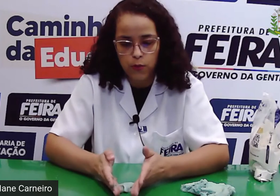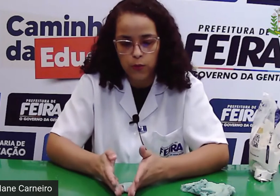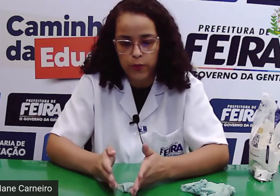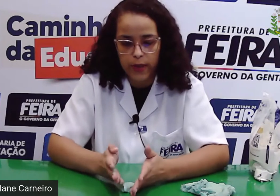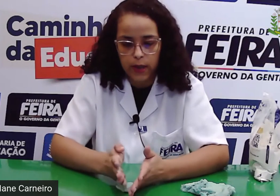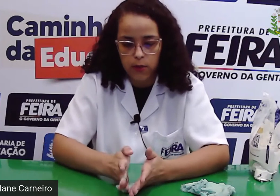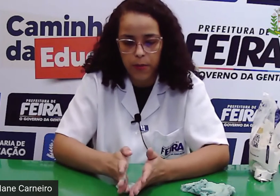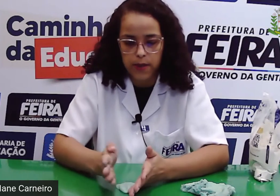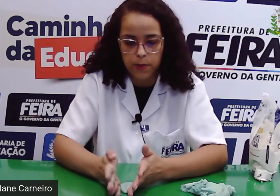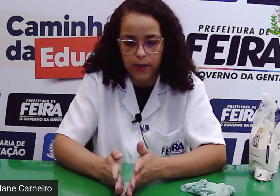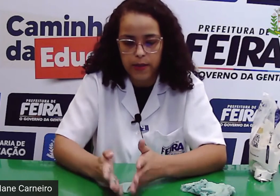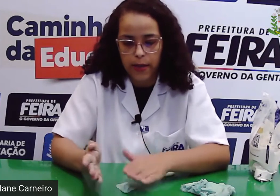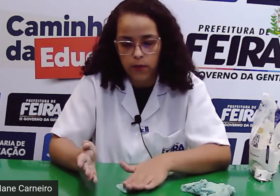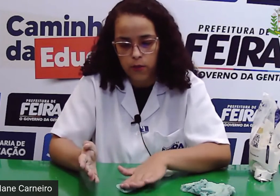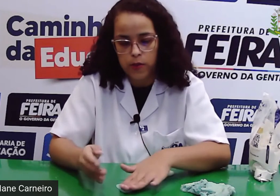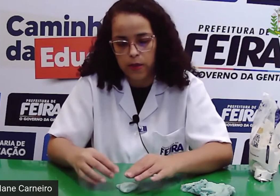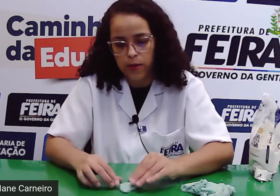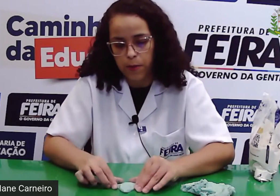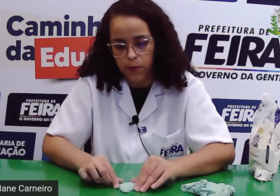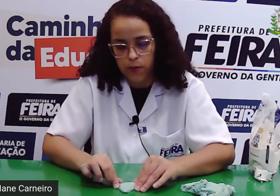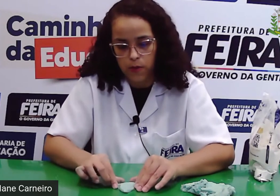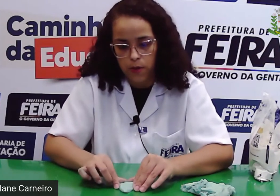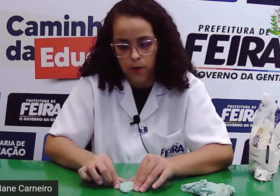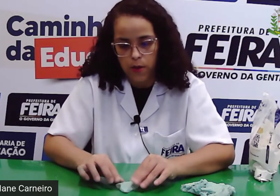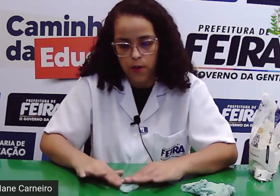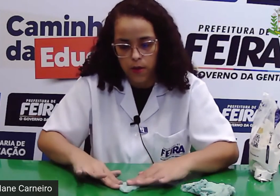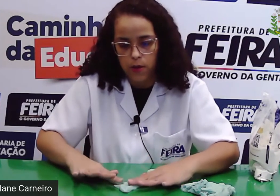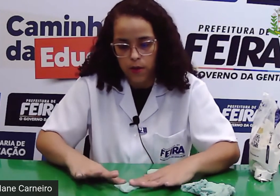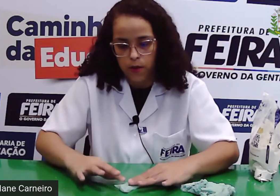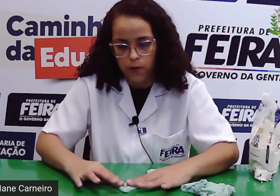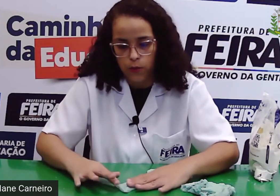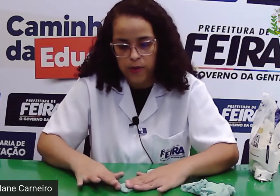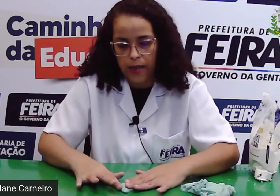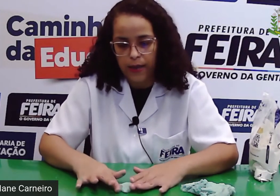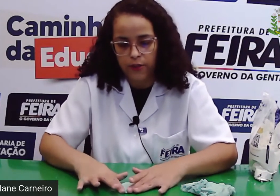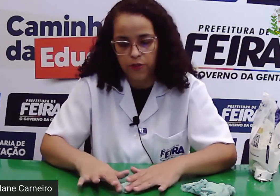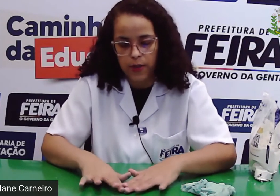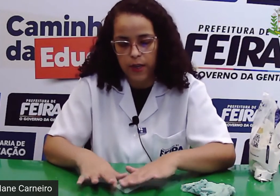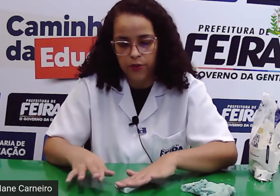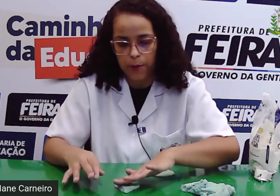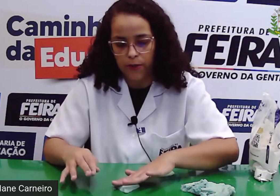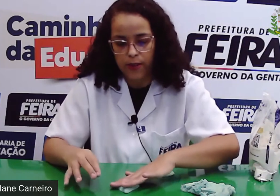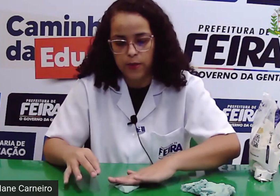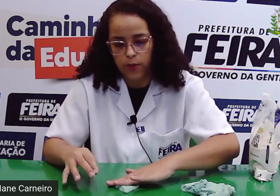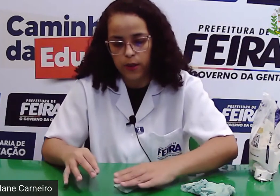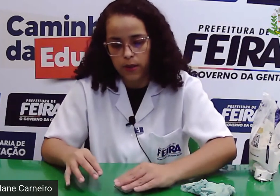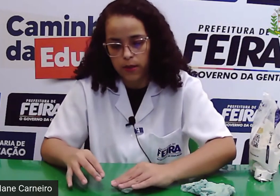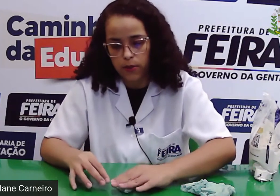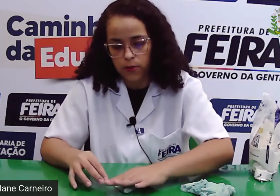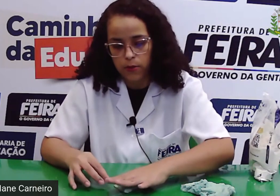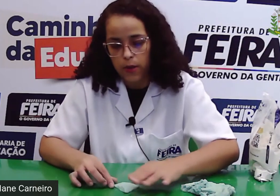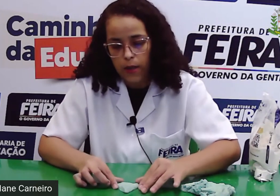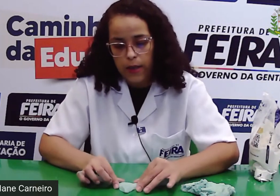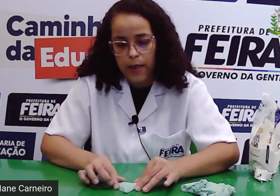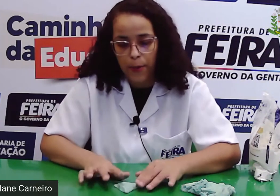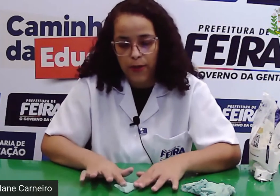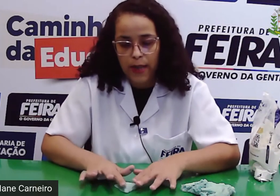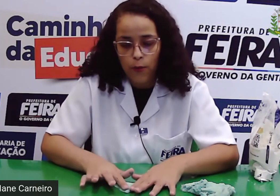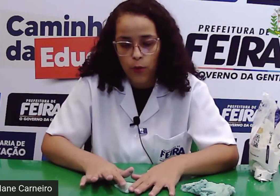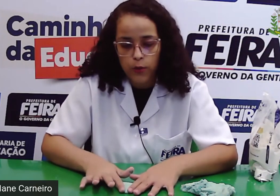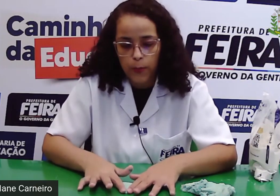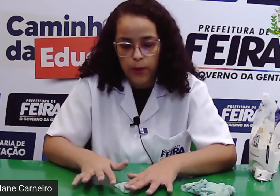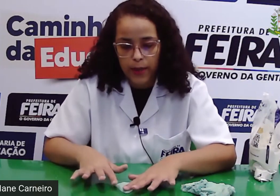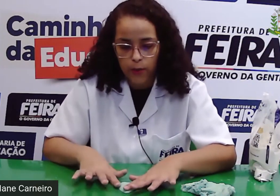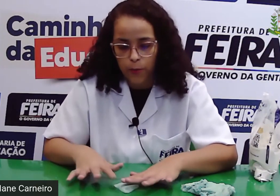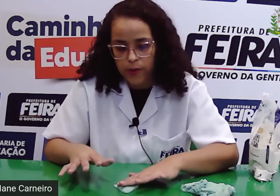fosse um triângulo mesmo, tá certo? Usando as mãos. Usar a criatividade aí para fazer o triângulo. E a prova vai